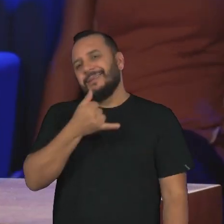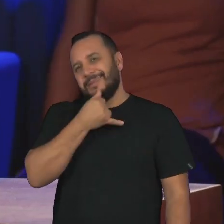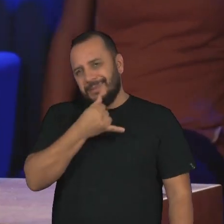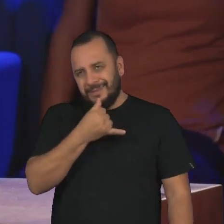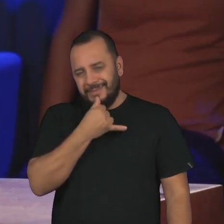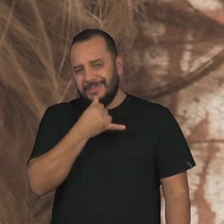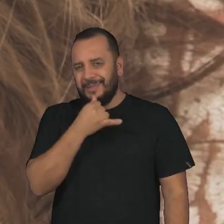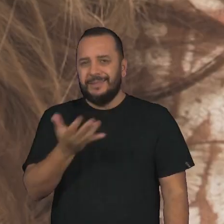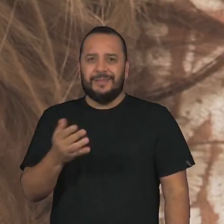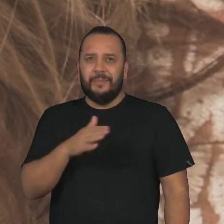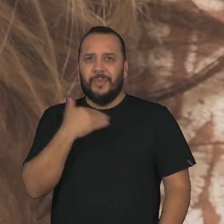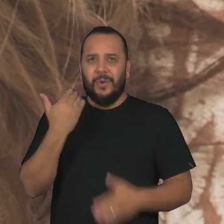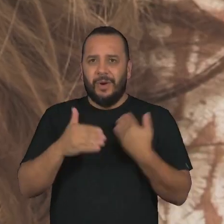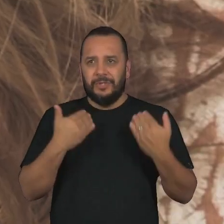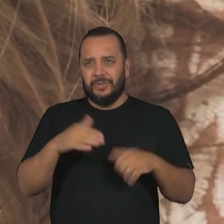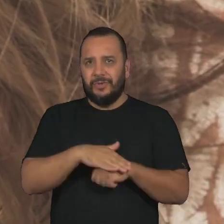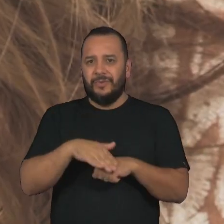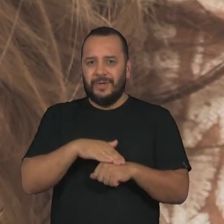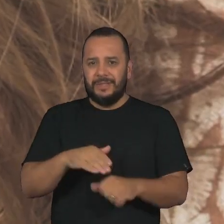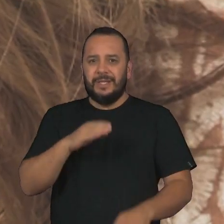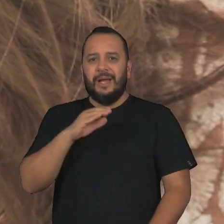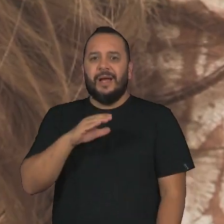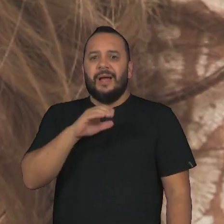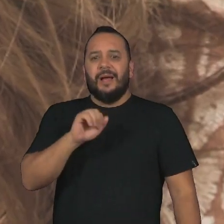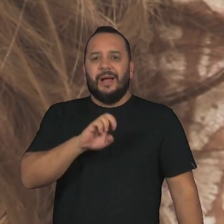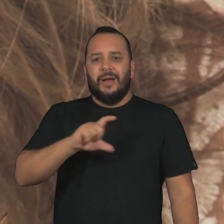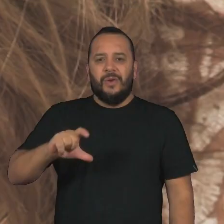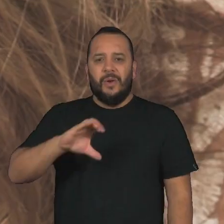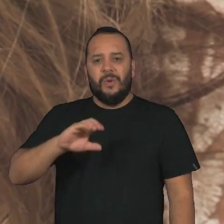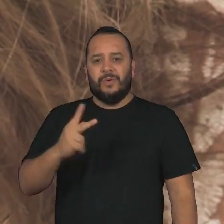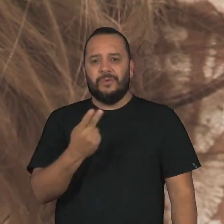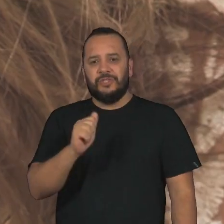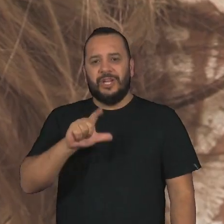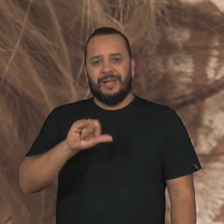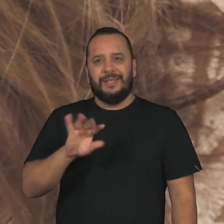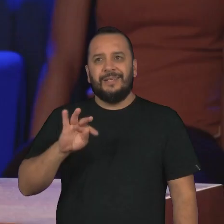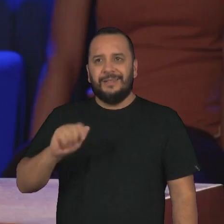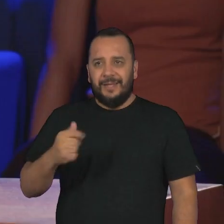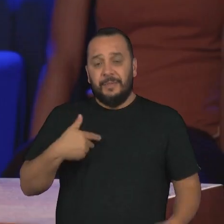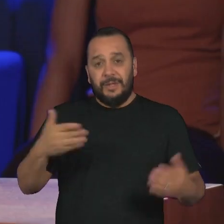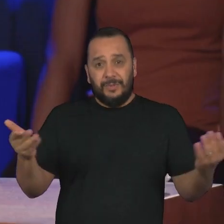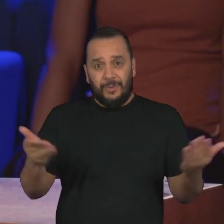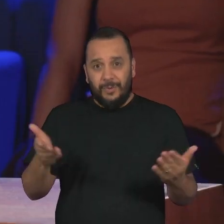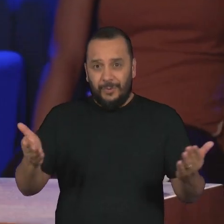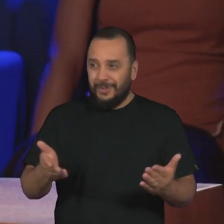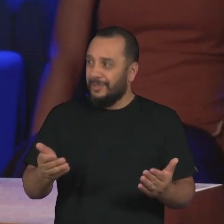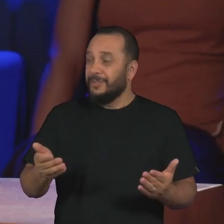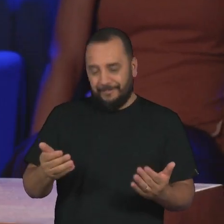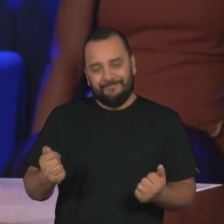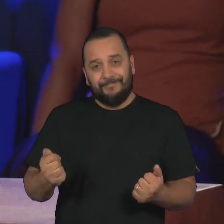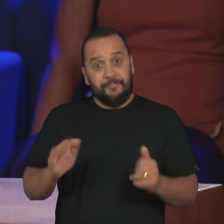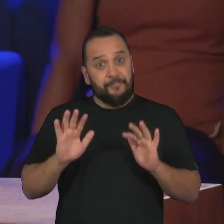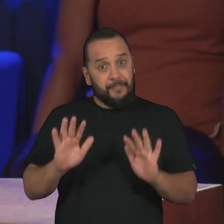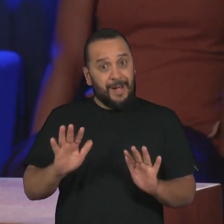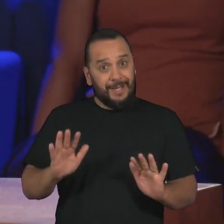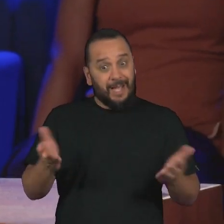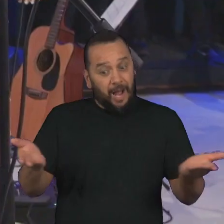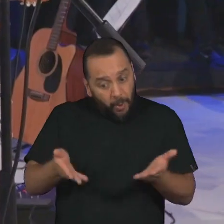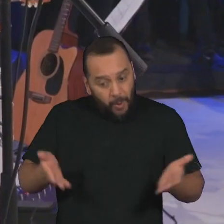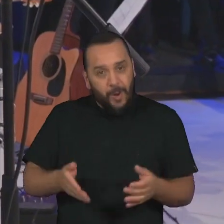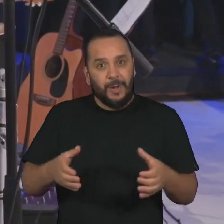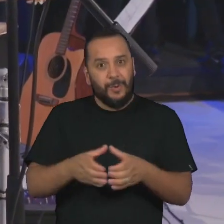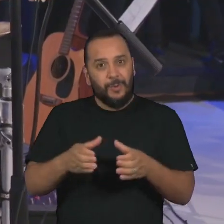tristeza, mortes. A gente vai conversar com a Carol Chalita, mas a gente termina esse bloco aqui com a nossa maravilhosa